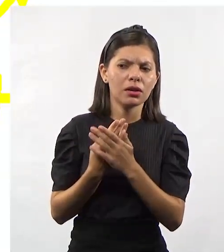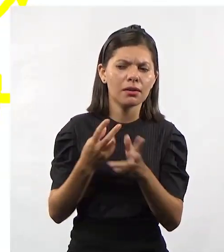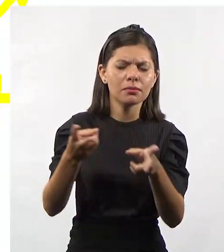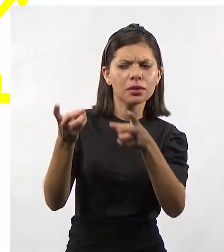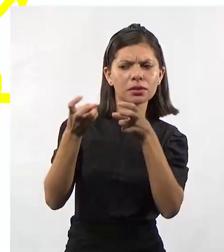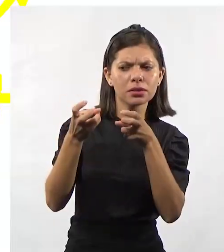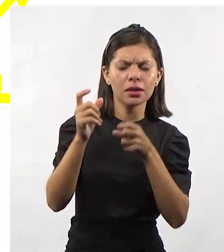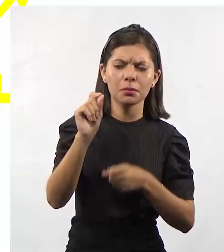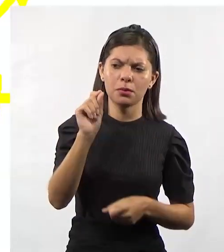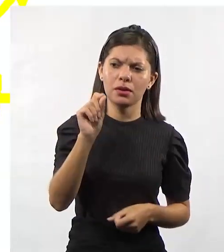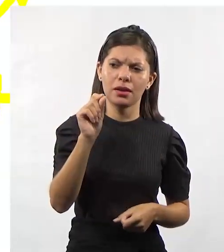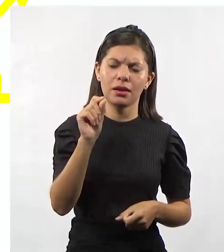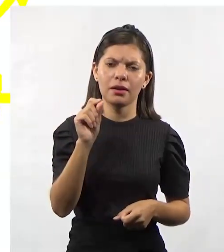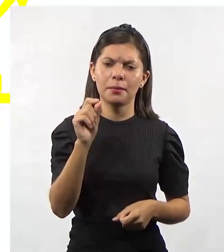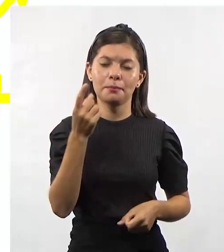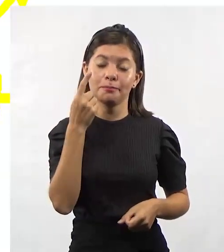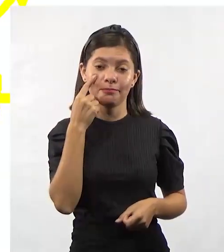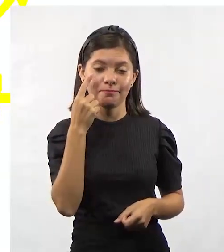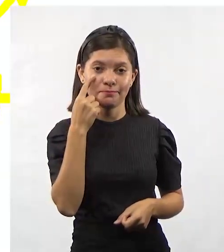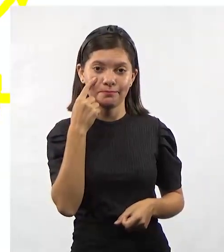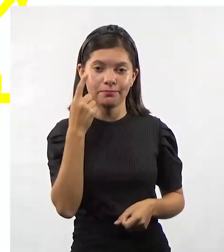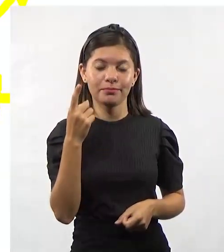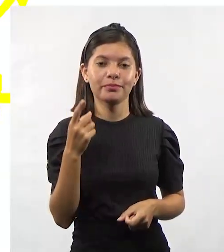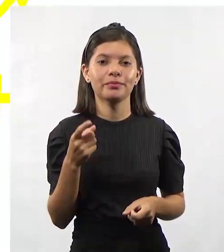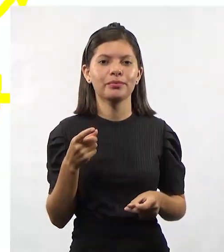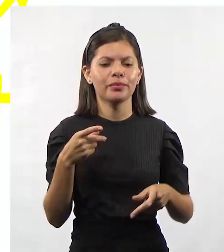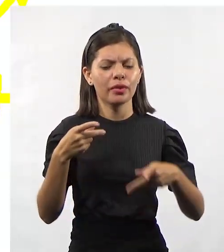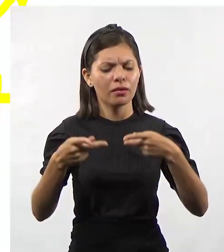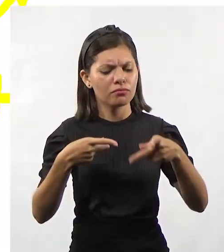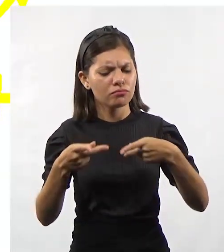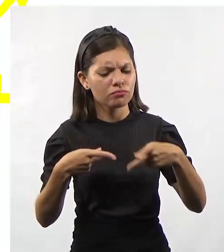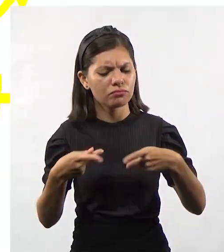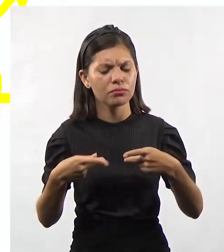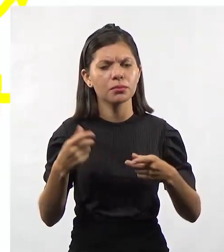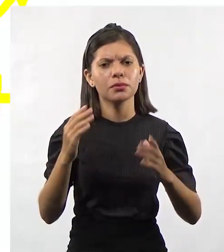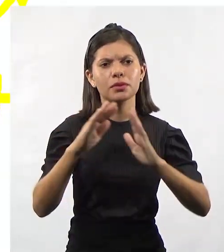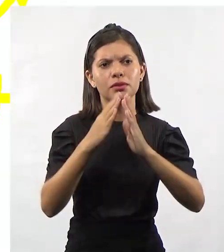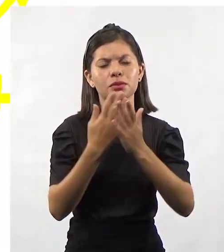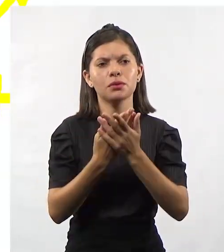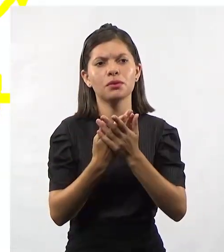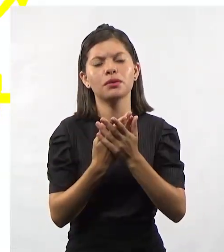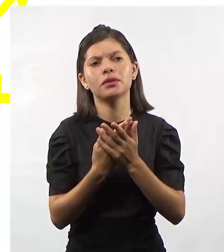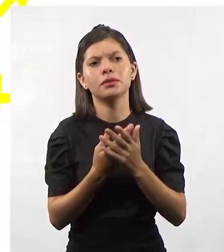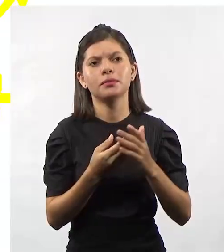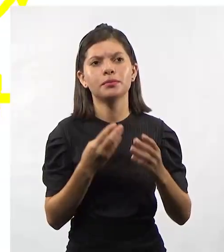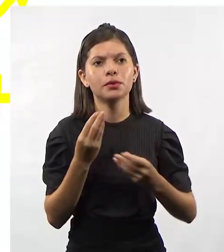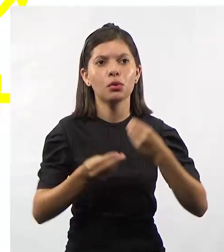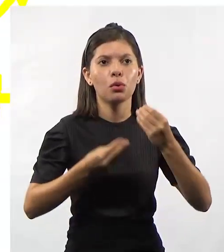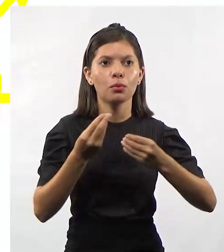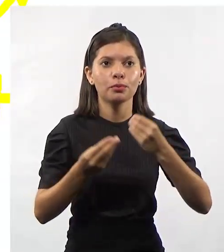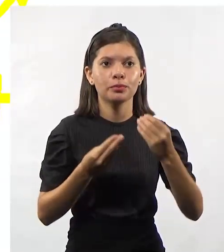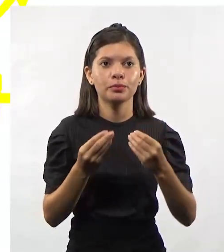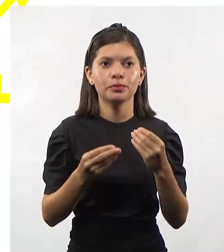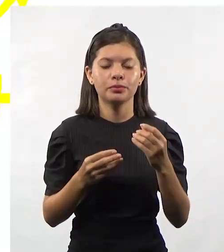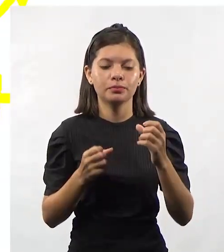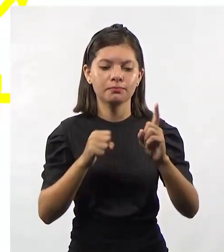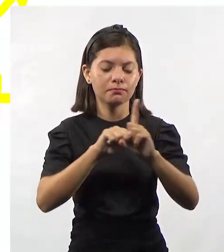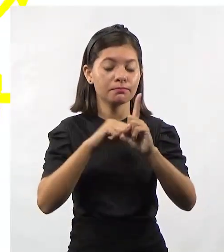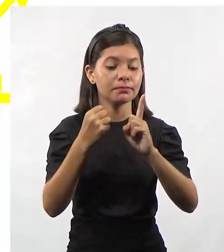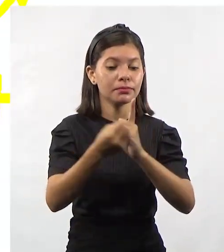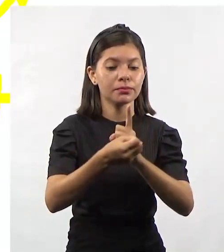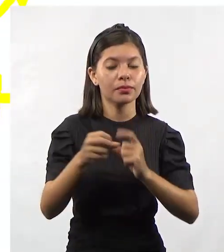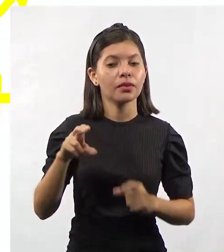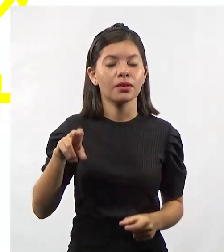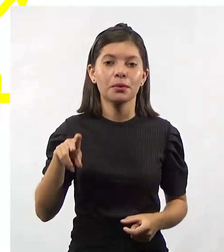gente percebe que tem essa visão, né? O planejamento das escolas, ele é feito como se todas as pessoas